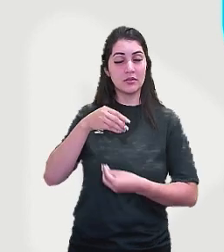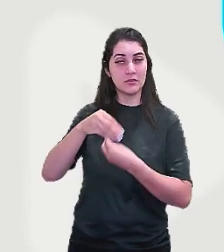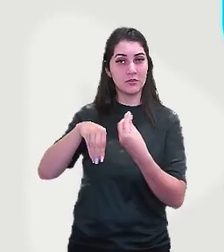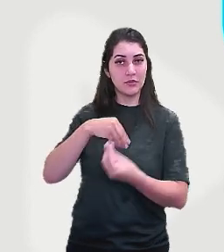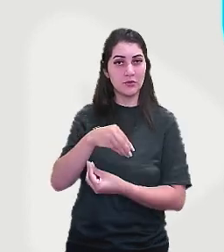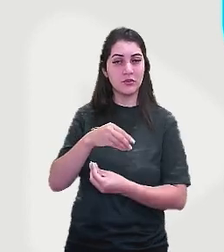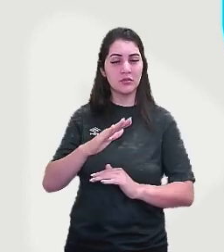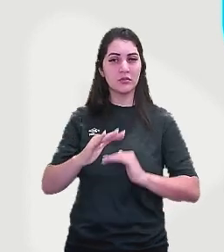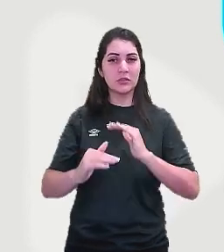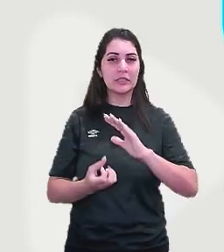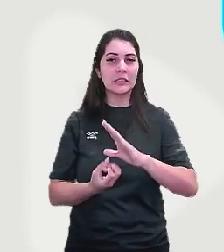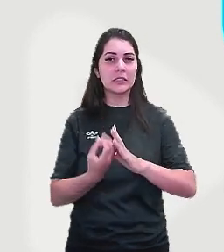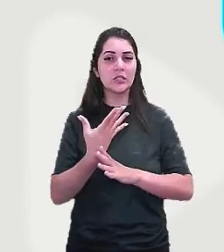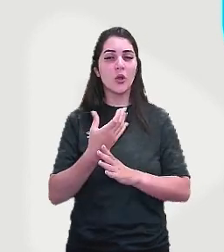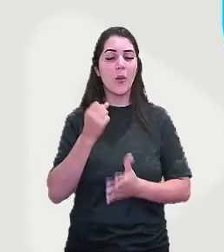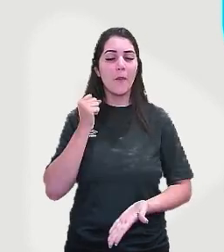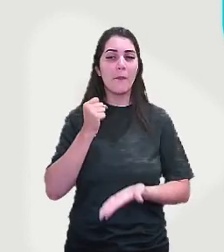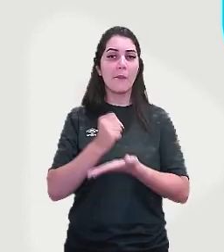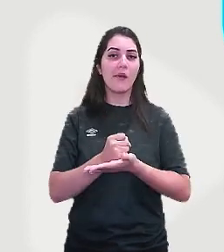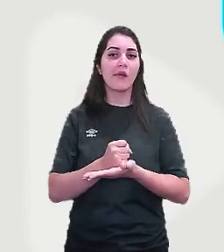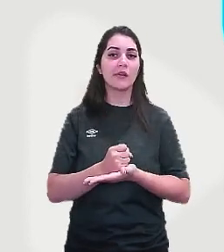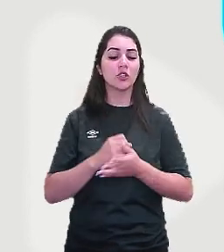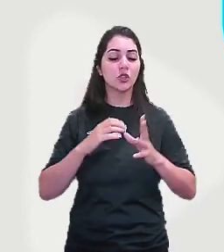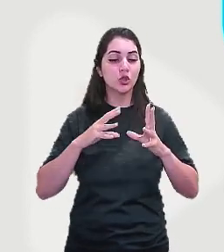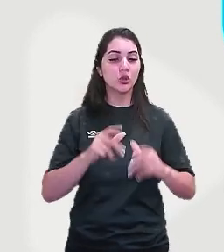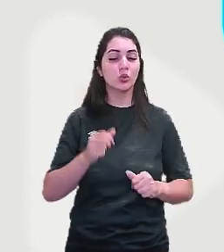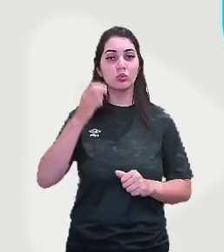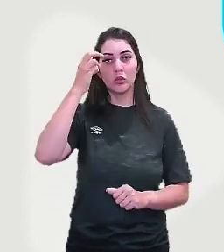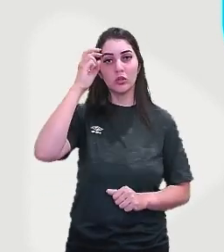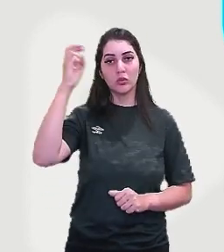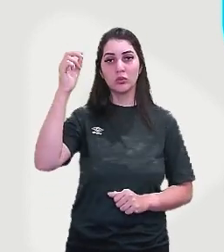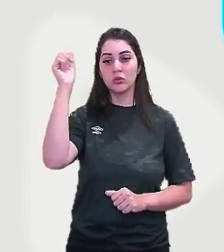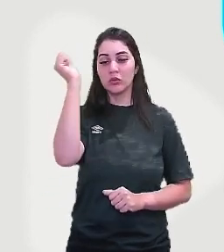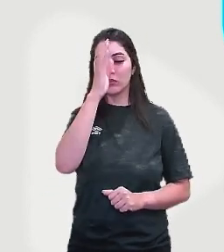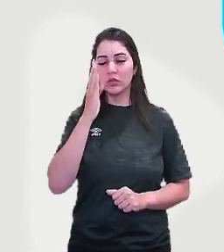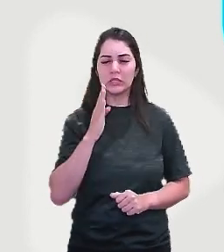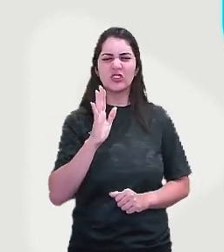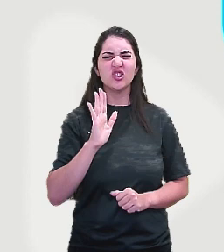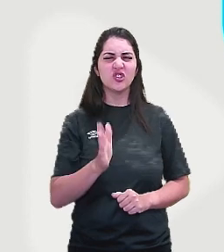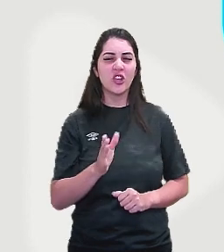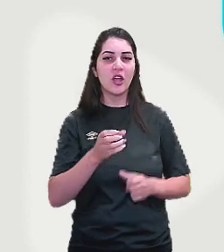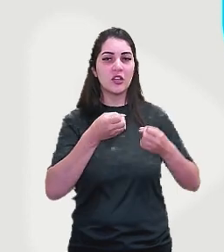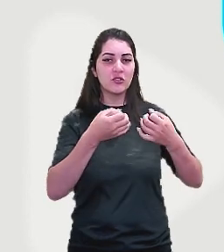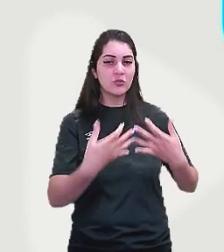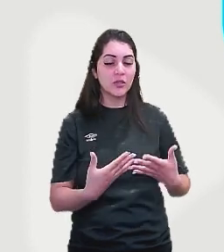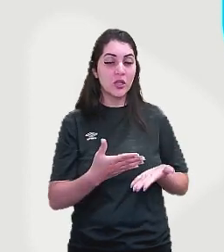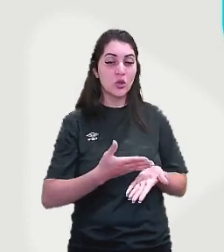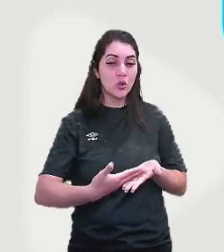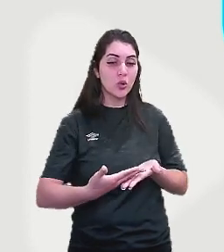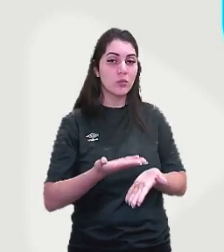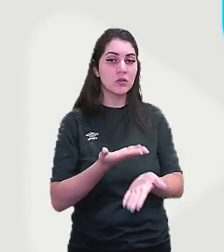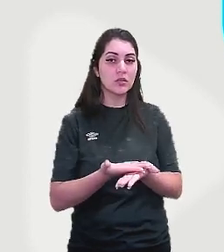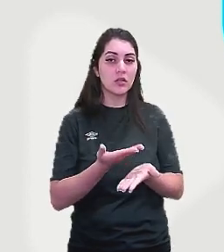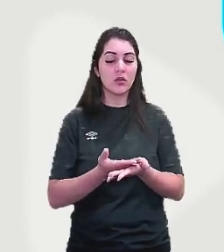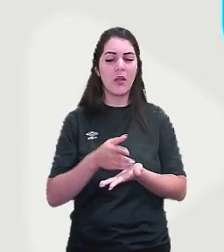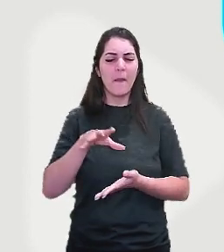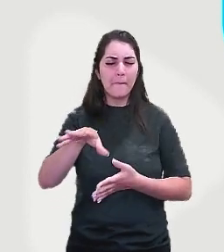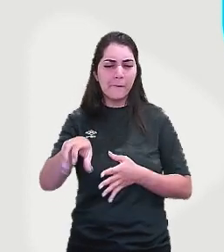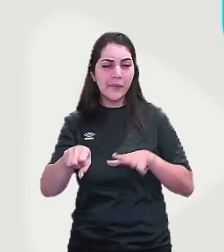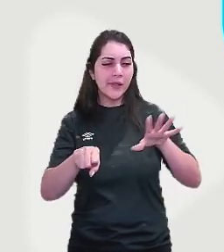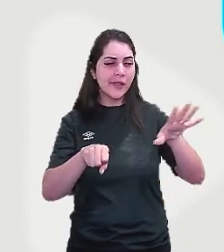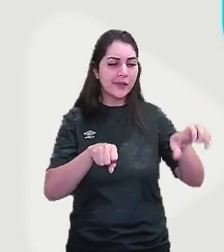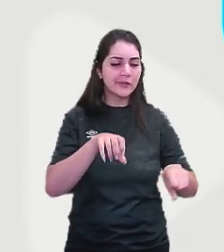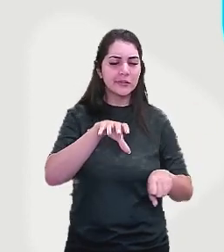mestiçagem produziu grandes marcas em toda a cultura brasileira. Como eu citei logo no comecinho da aula, a gente pegou um pouquinho